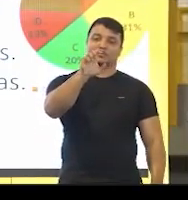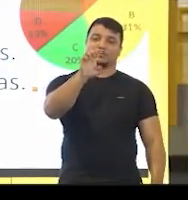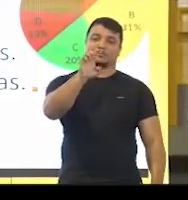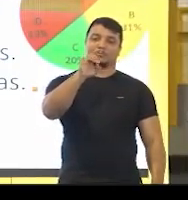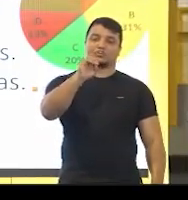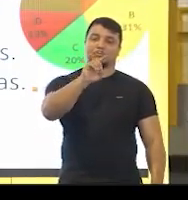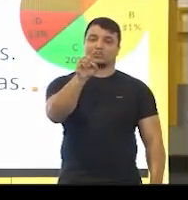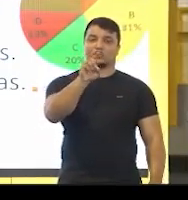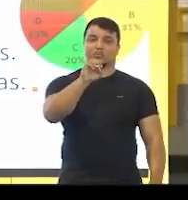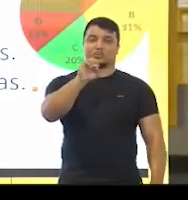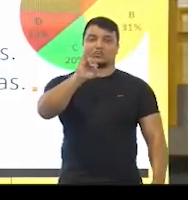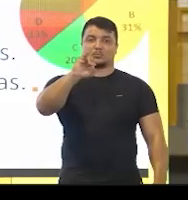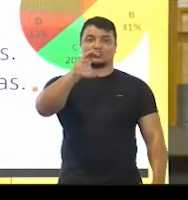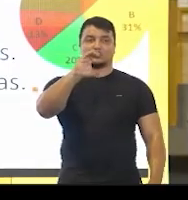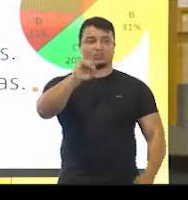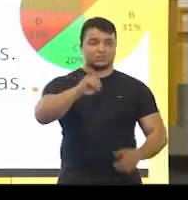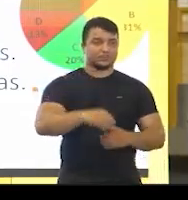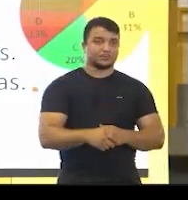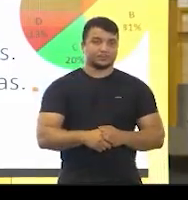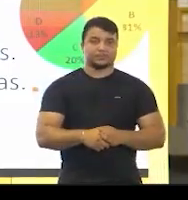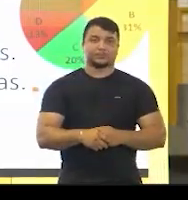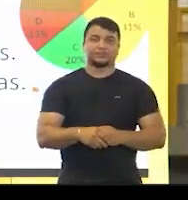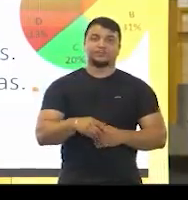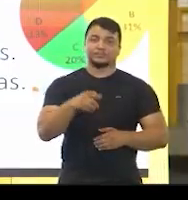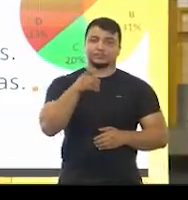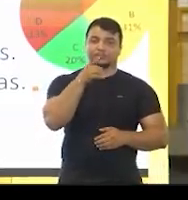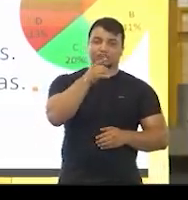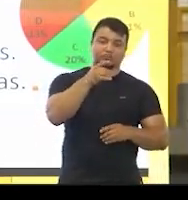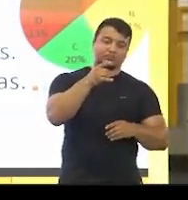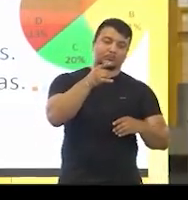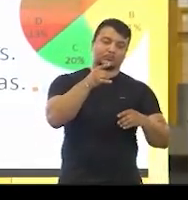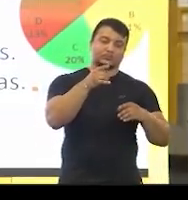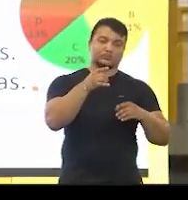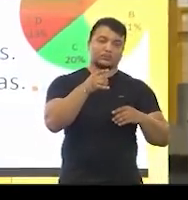Paleozoico. Paleozoico, 2 pontos.